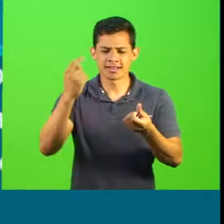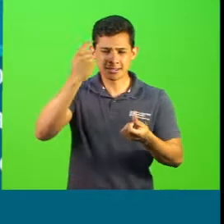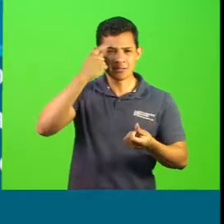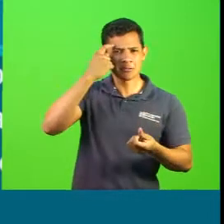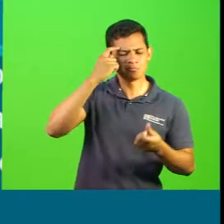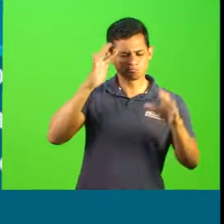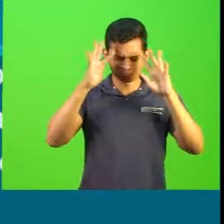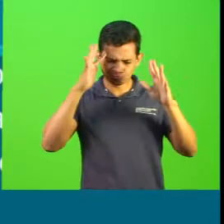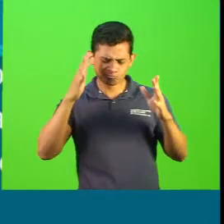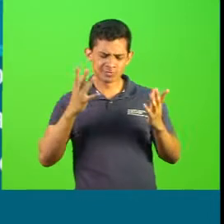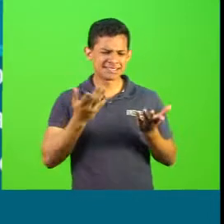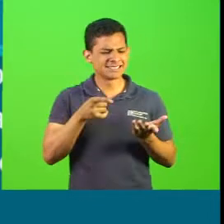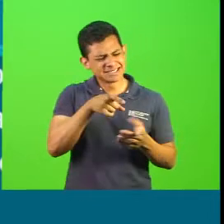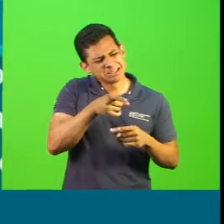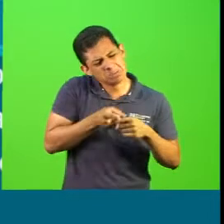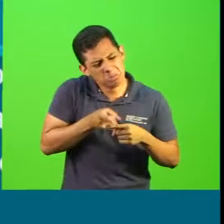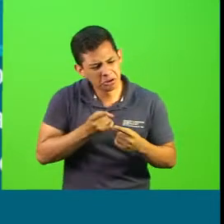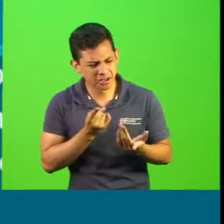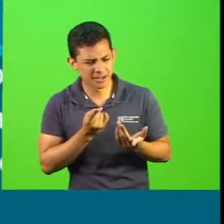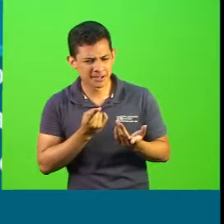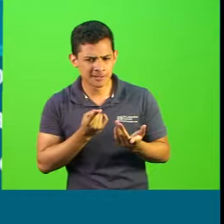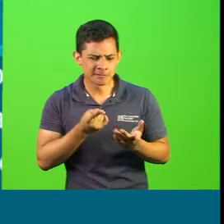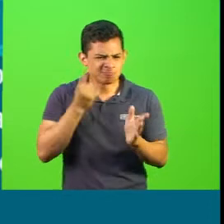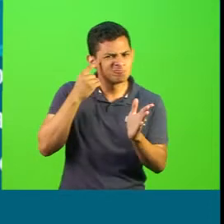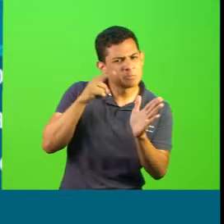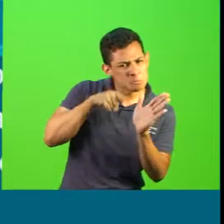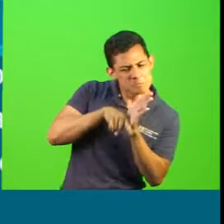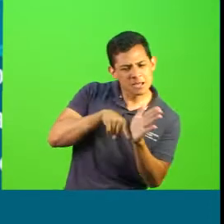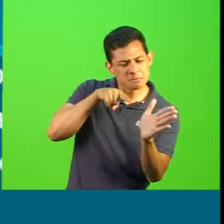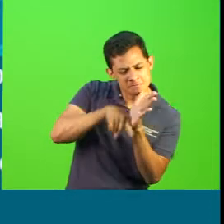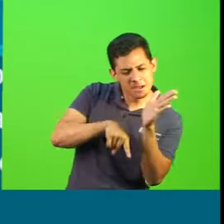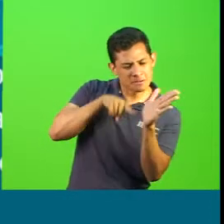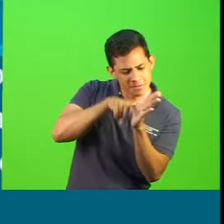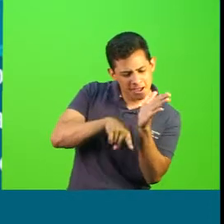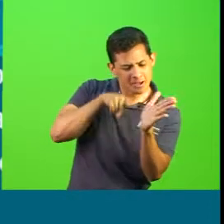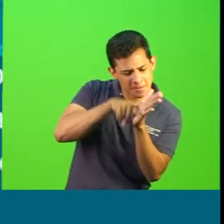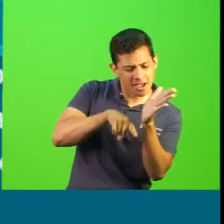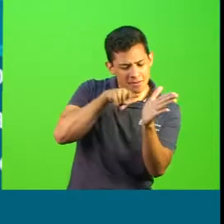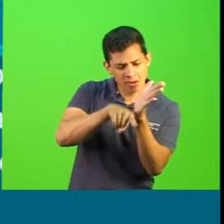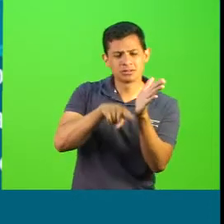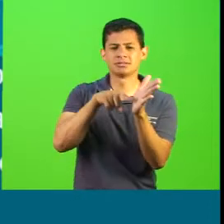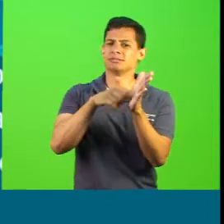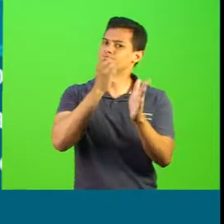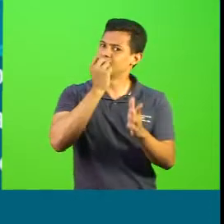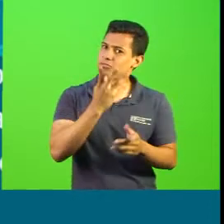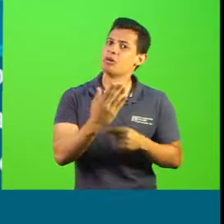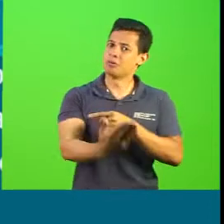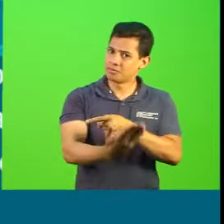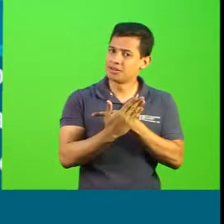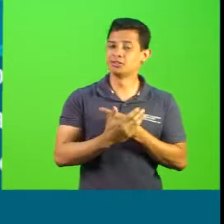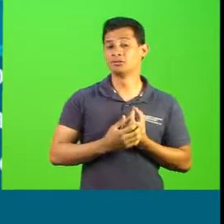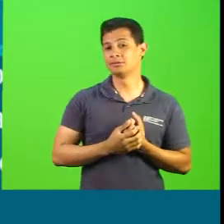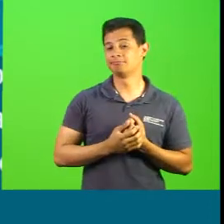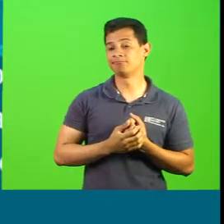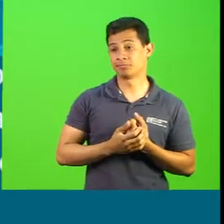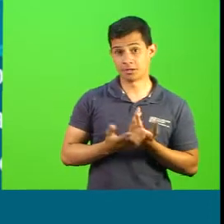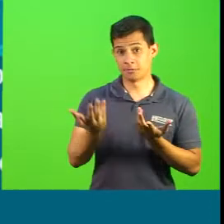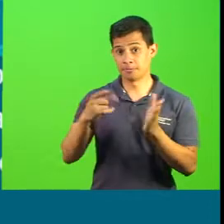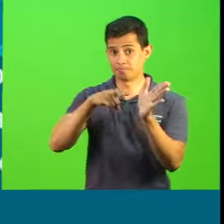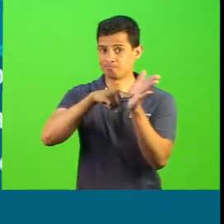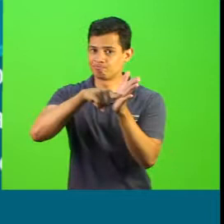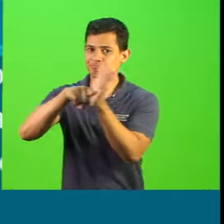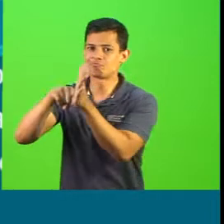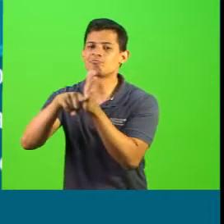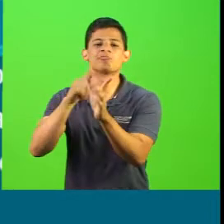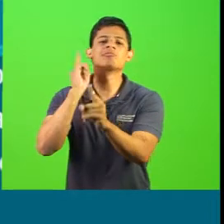questionamento. Questionar o texto auxilia no entendimento do conteúdo da leitura, uma vez que permite ao leitor refletir